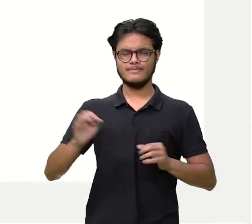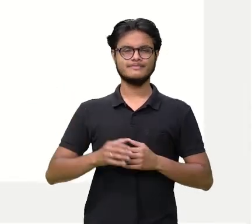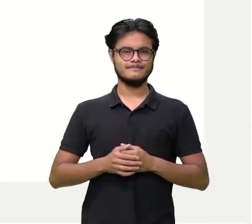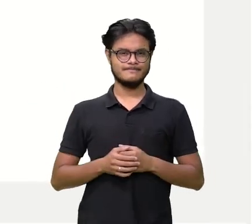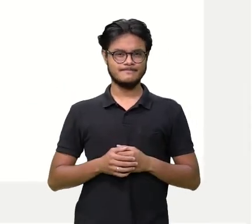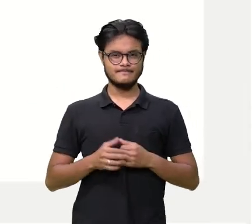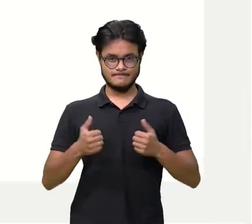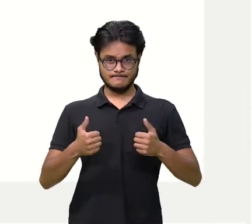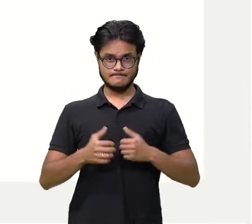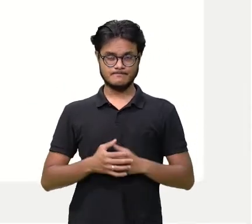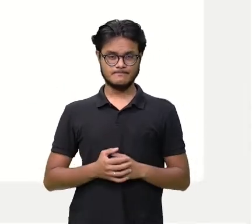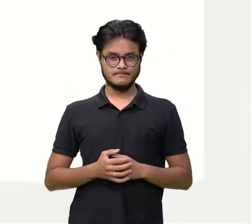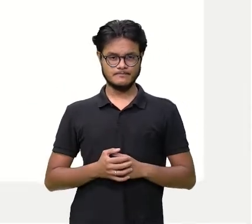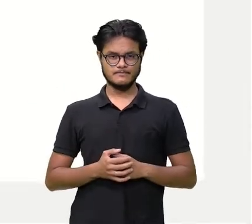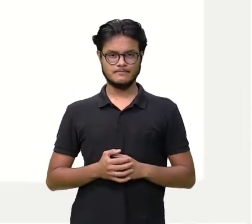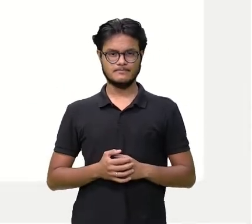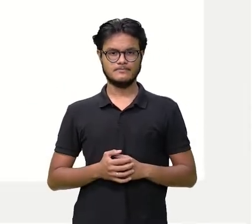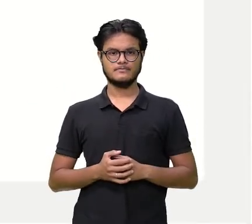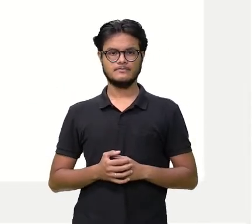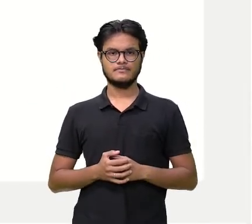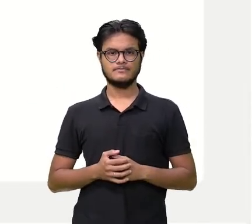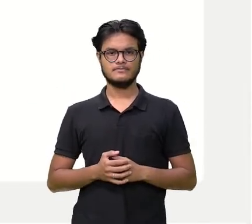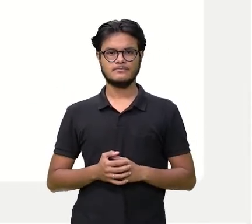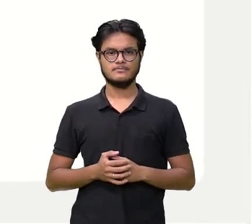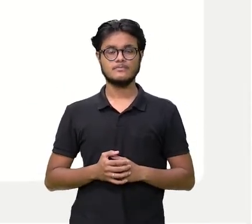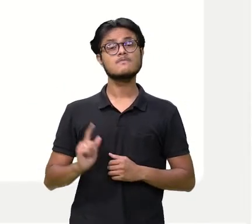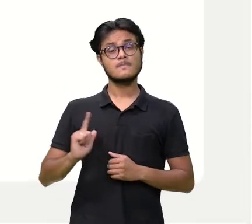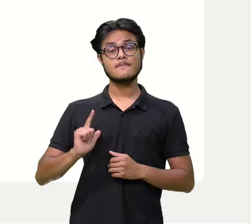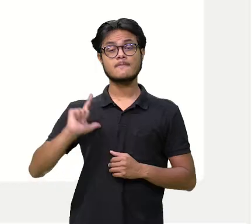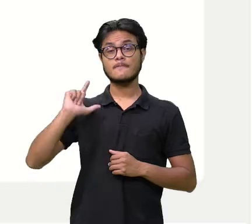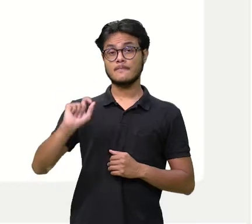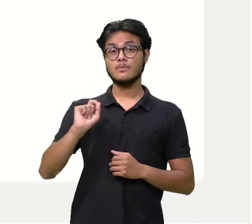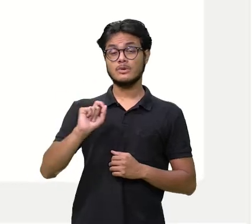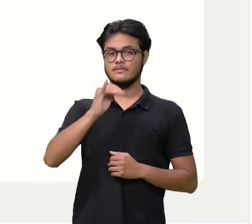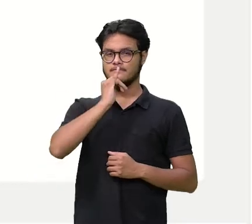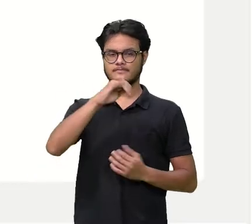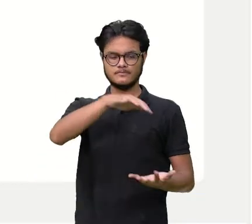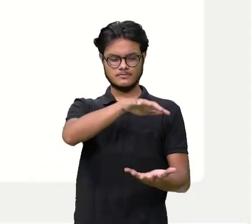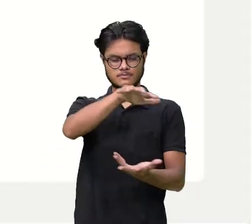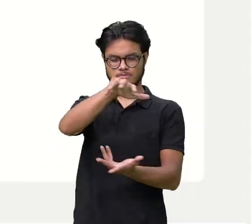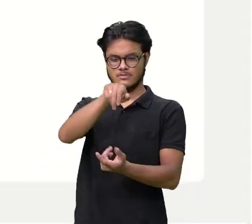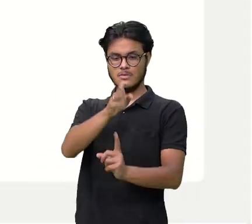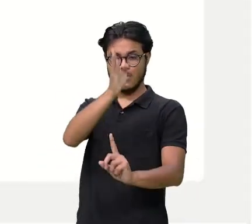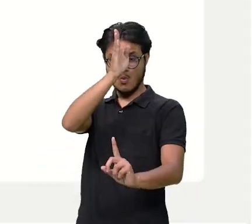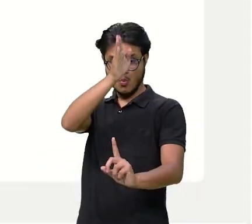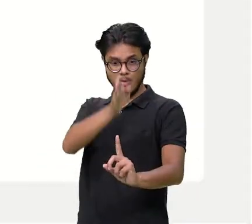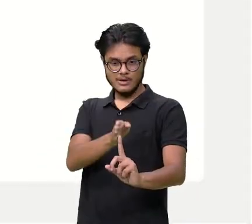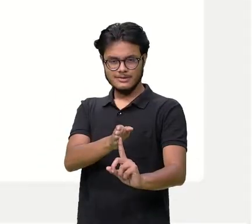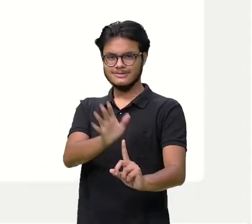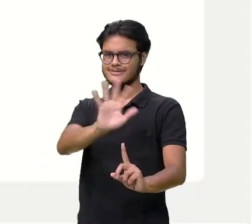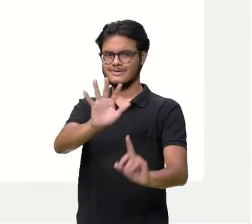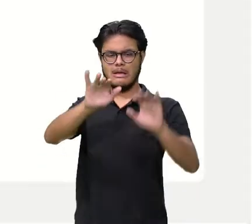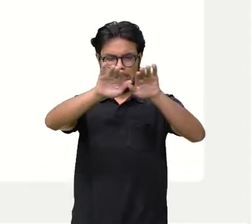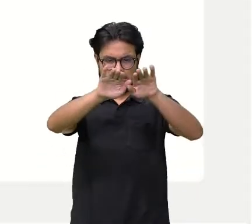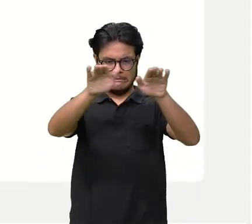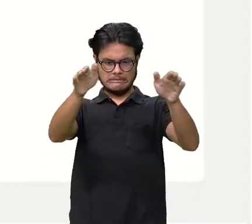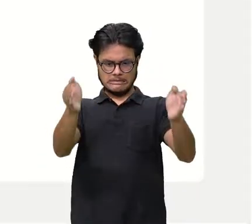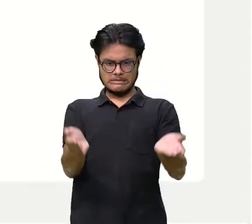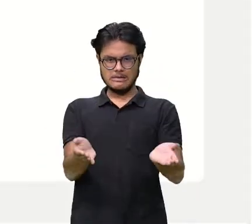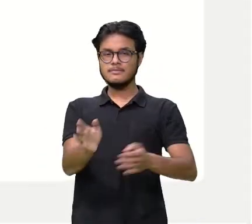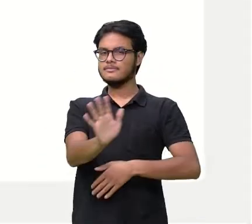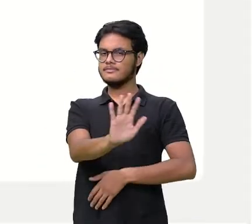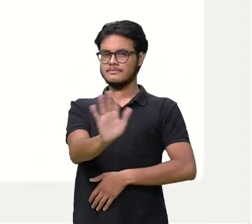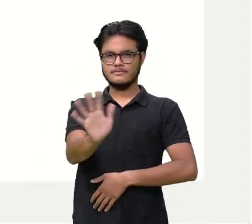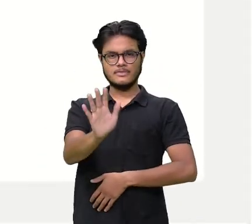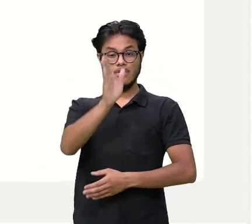entre as superfícies. Pode existir uma pegadinha em alguma questão, ele dá a distância entre as superfícies, mas ele vai ter que